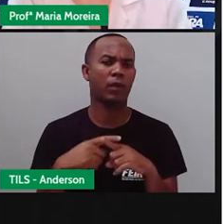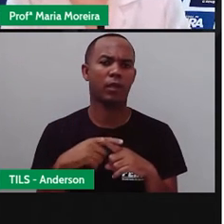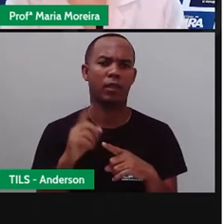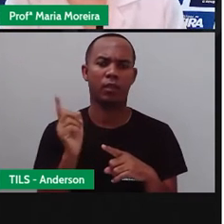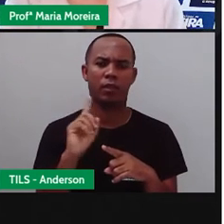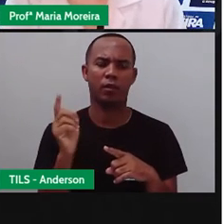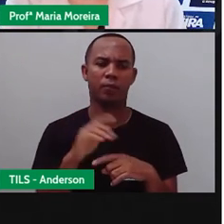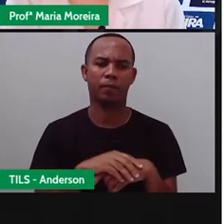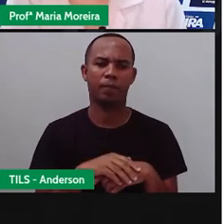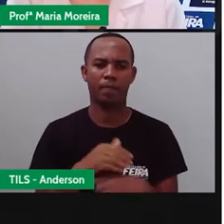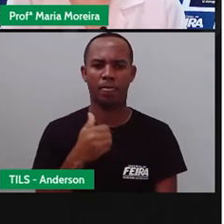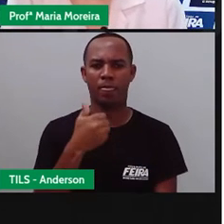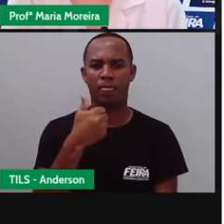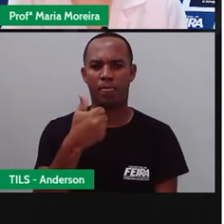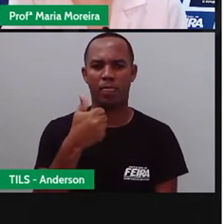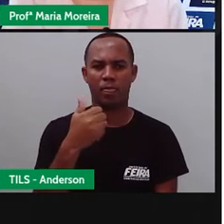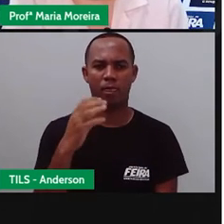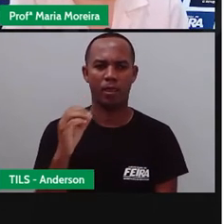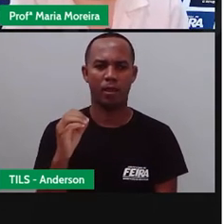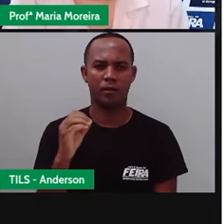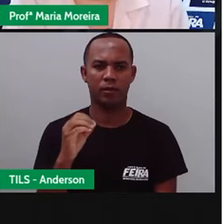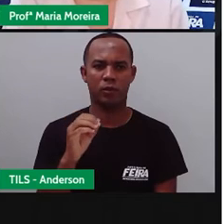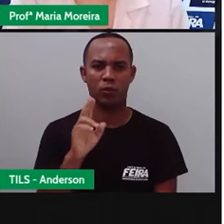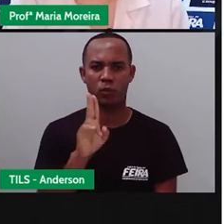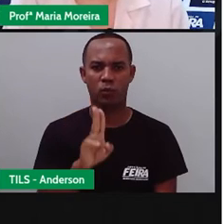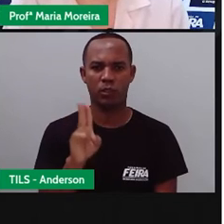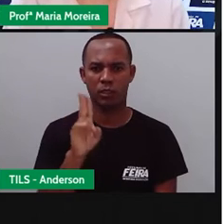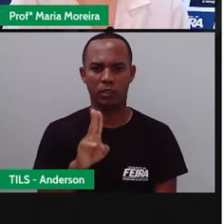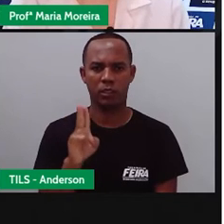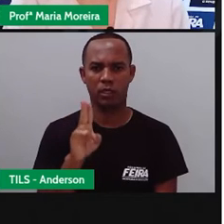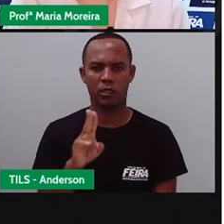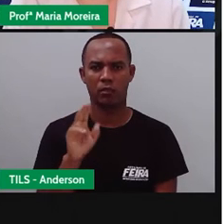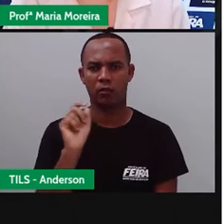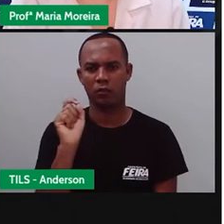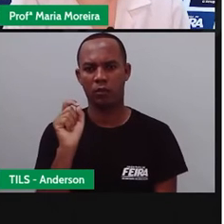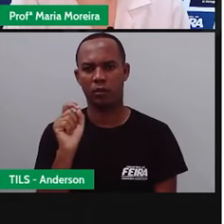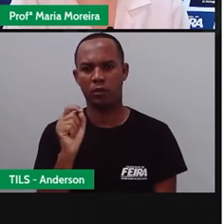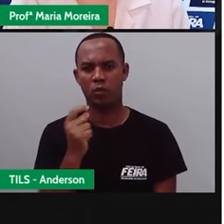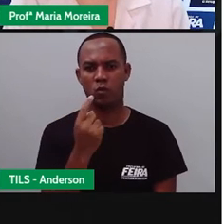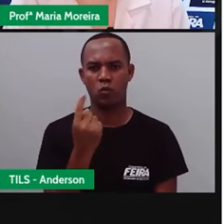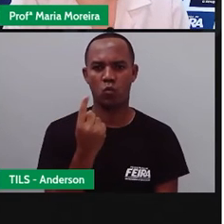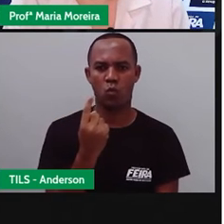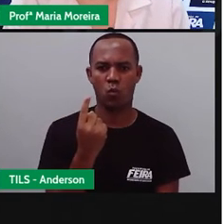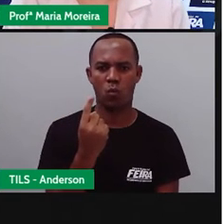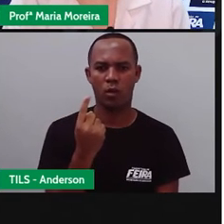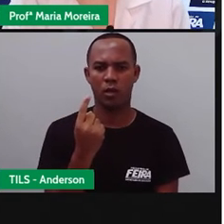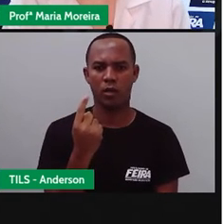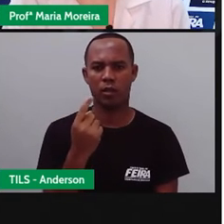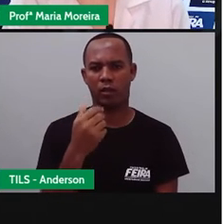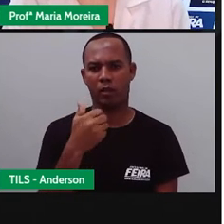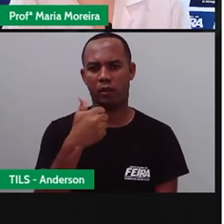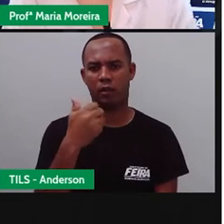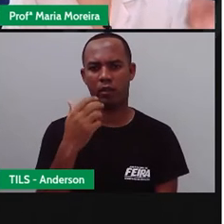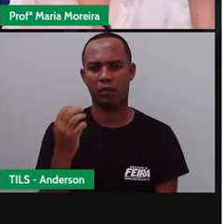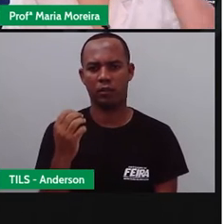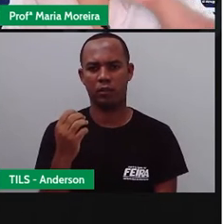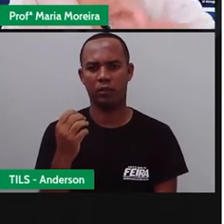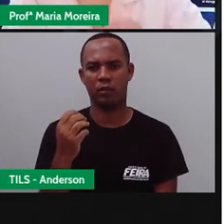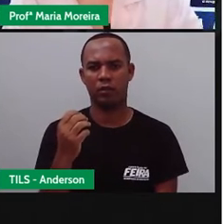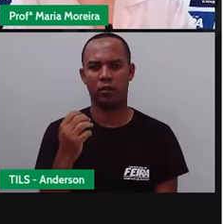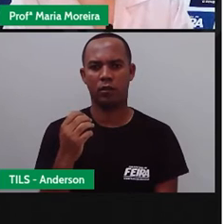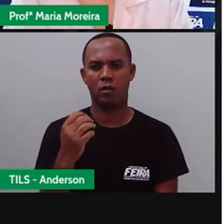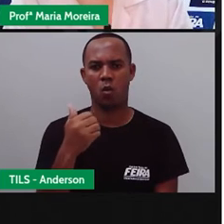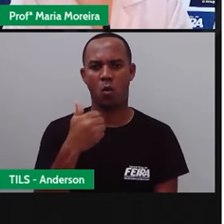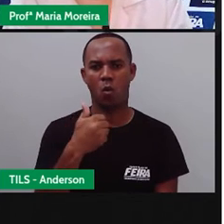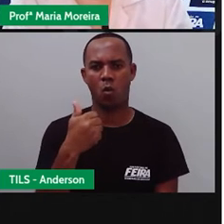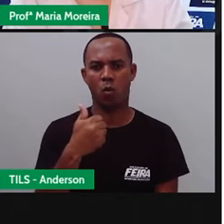o que 10 unidades é isso 10 unidades eu vou para uma até Zena aí o que queria convencer ele ia dessas